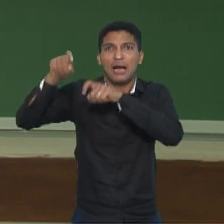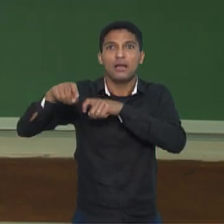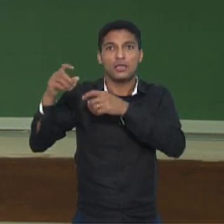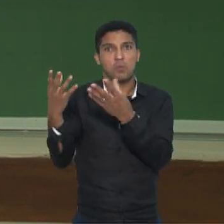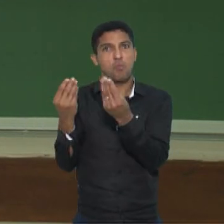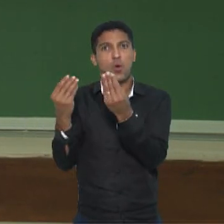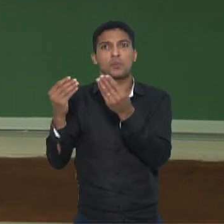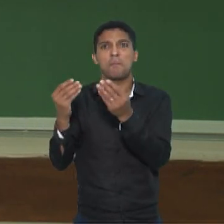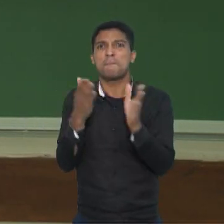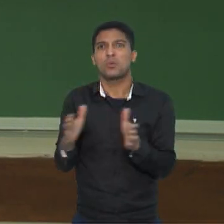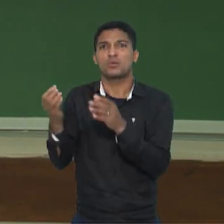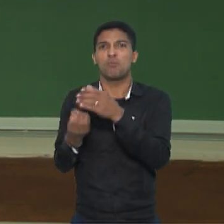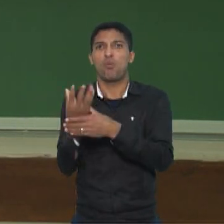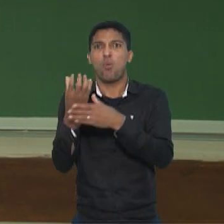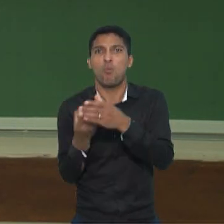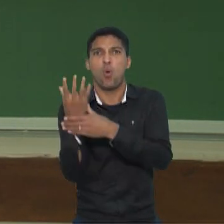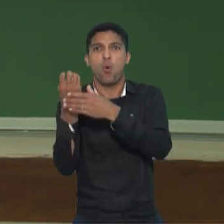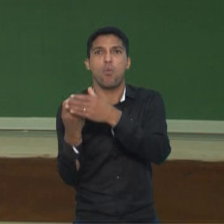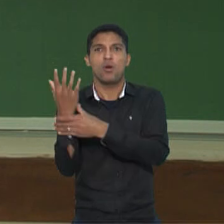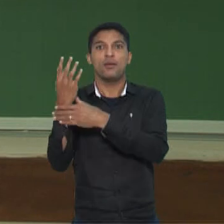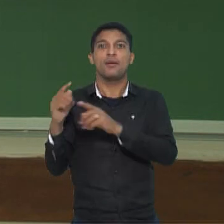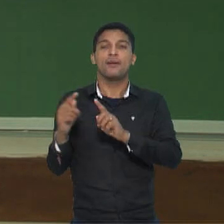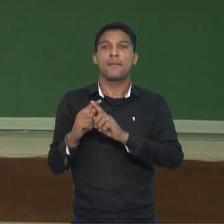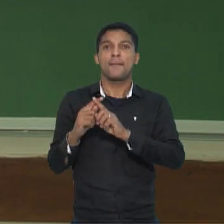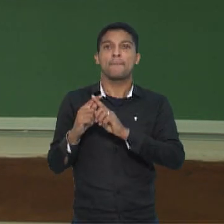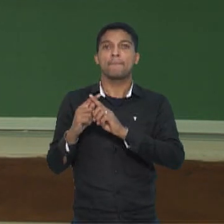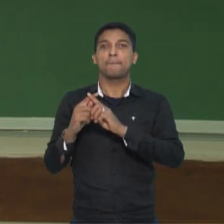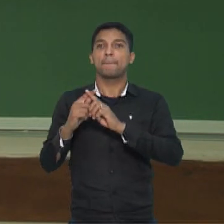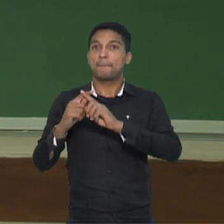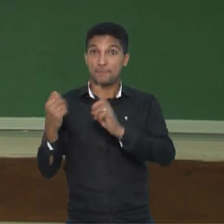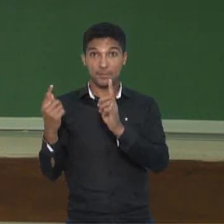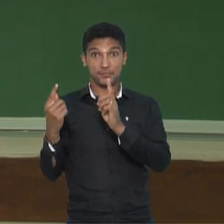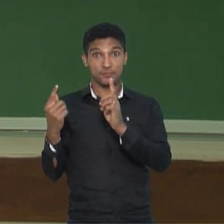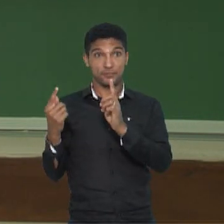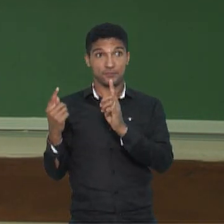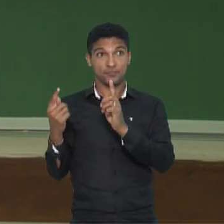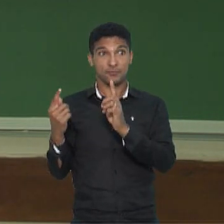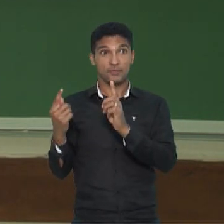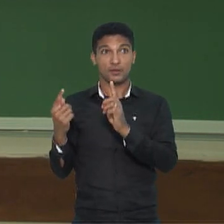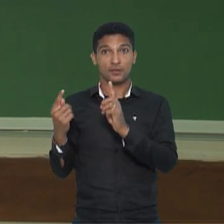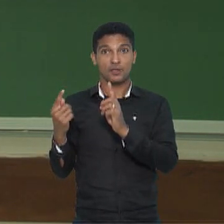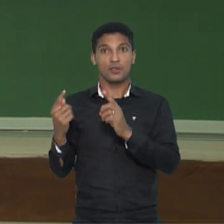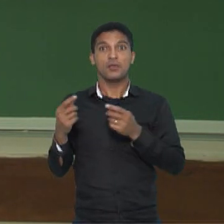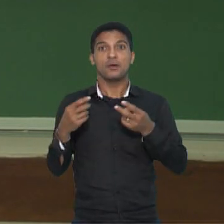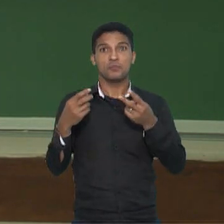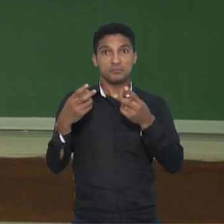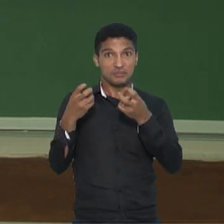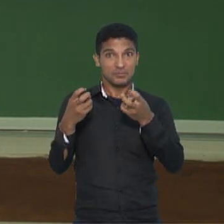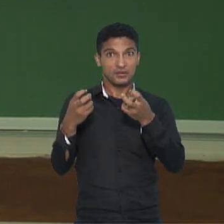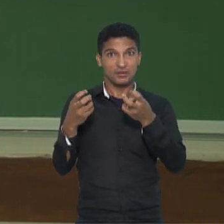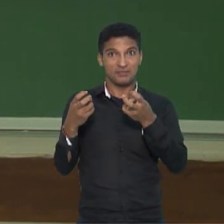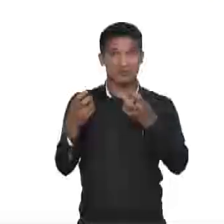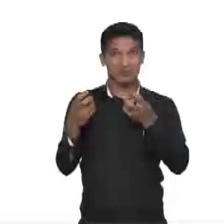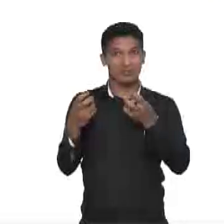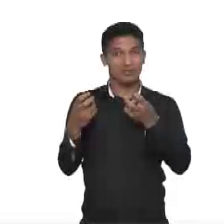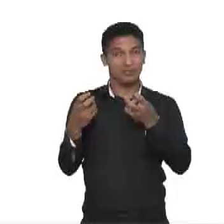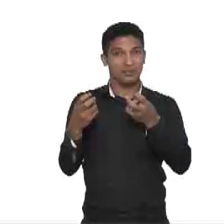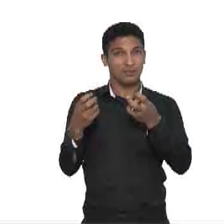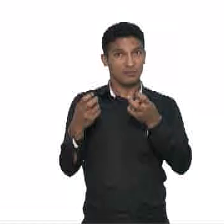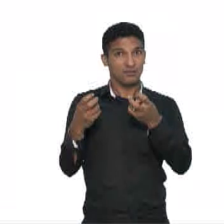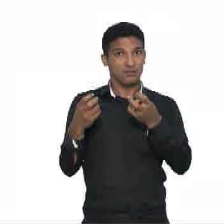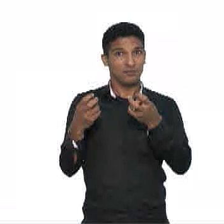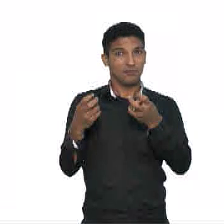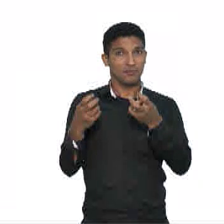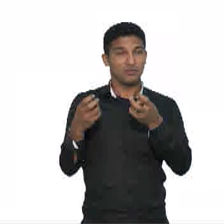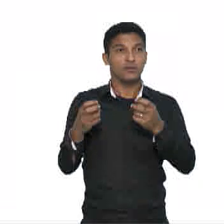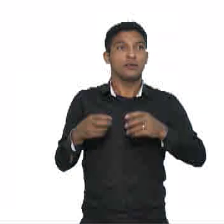uma pequena propriedade e fazer parte da cadeia pelo modelo que nós vivemos. Então a Embrapa